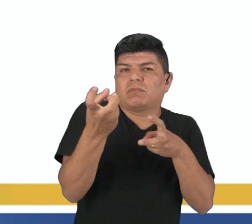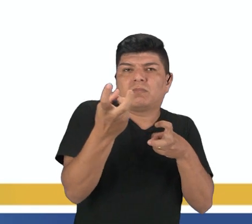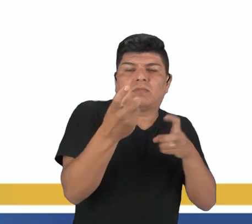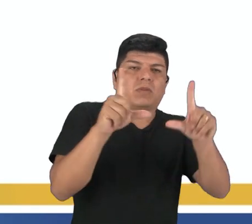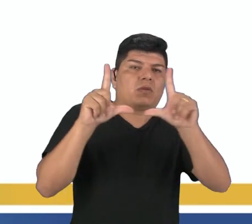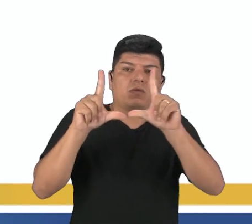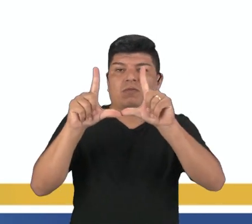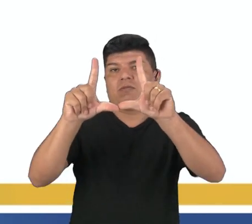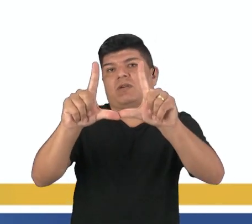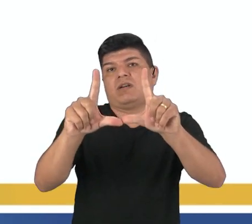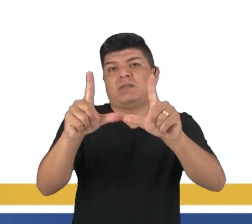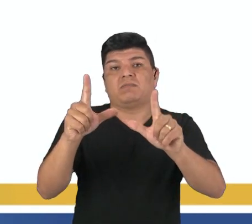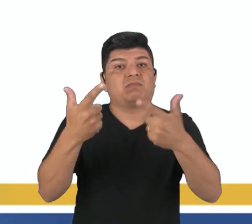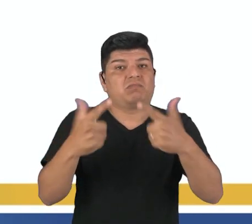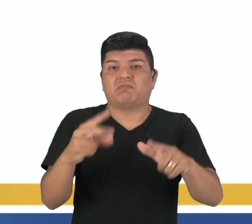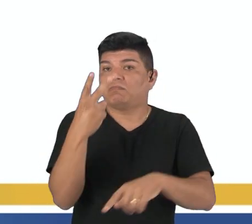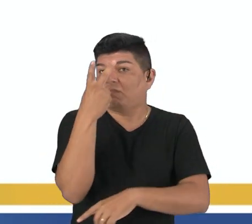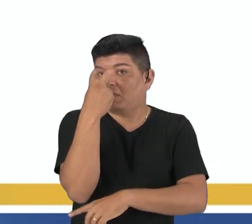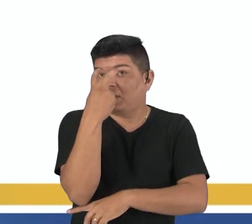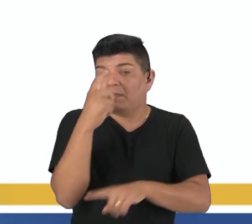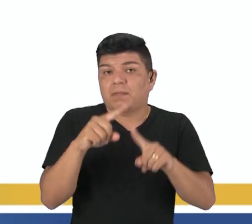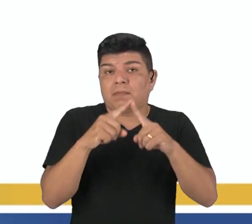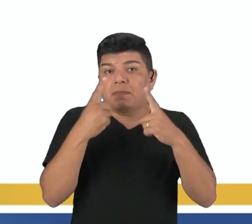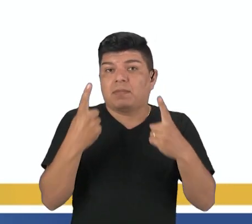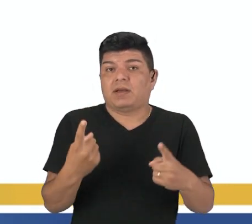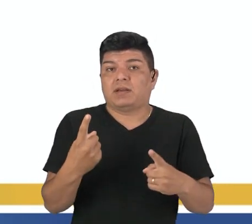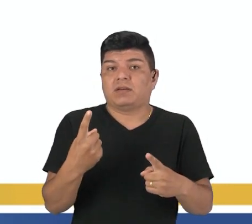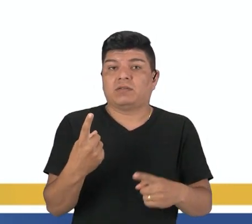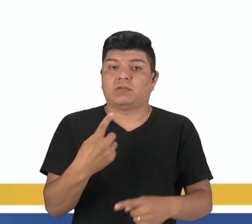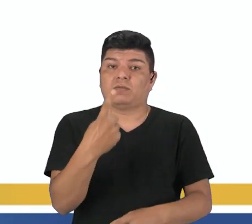quadro, ele não tem a visão, mas quando um dos